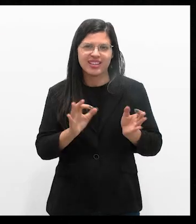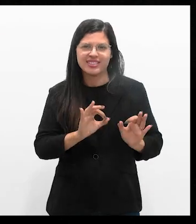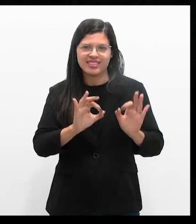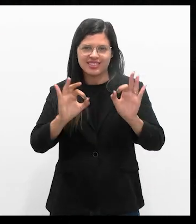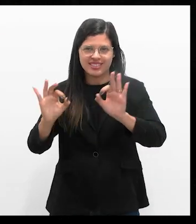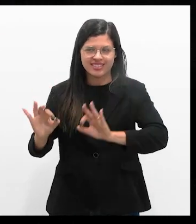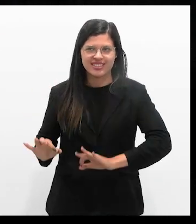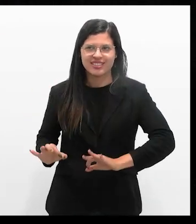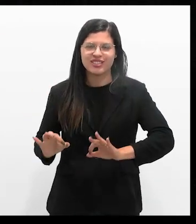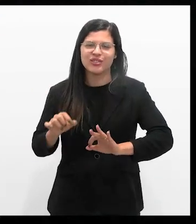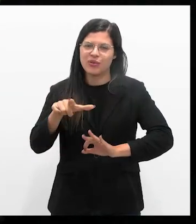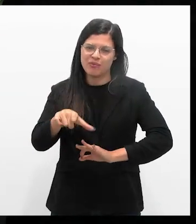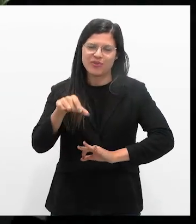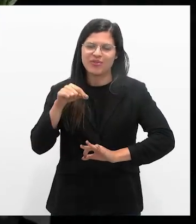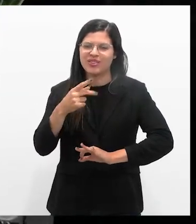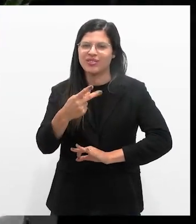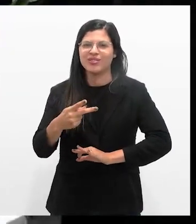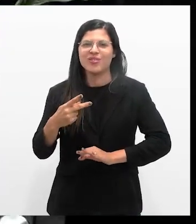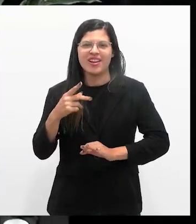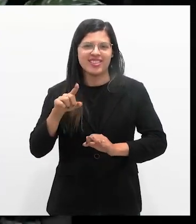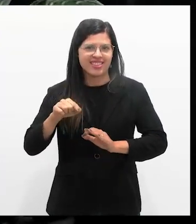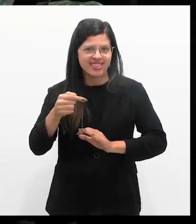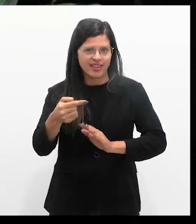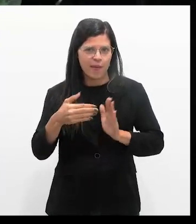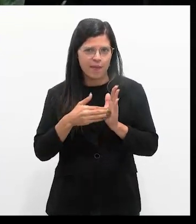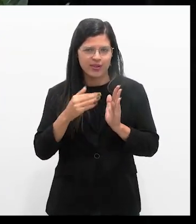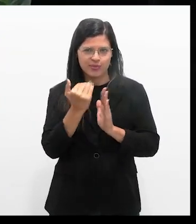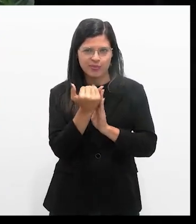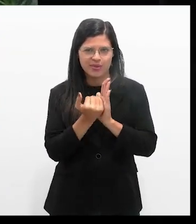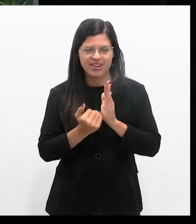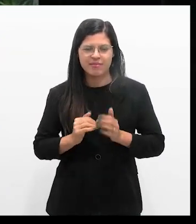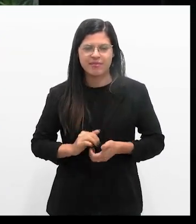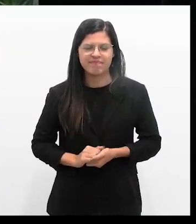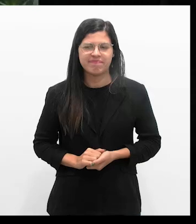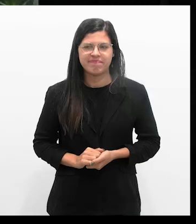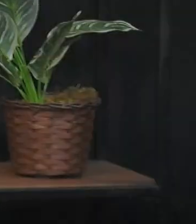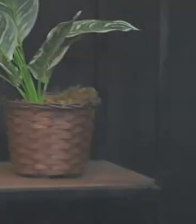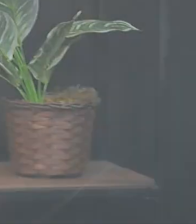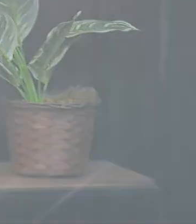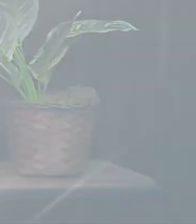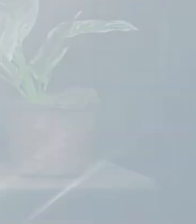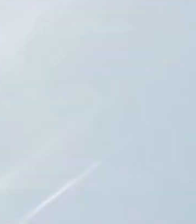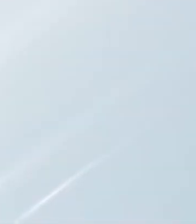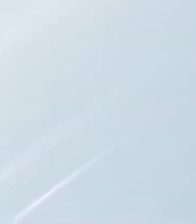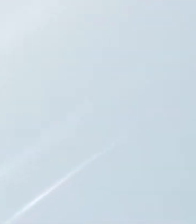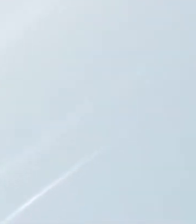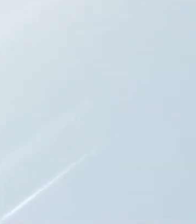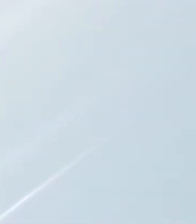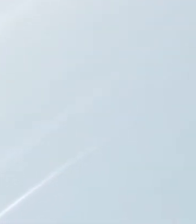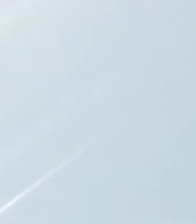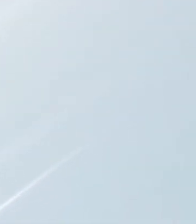a você, que nós sabemos muito bem que a sua audiência é uma questão de escolha. Até o próximo programa.